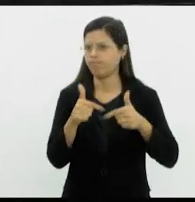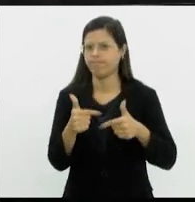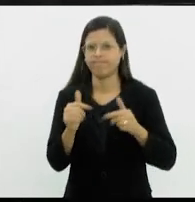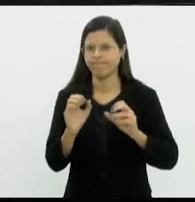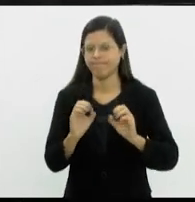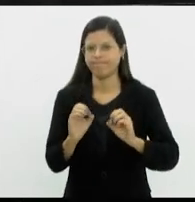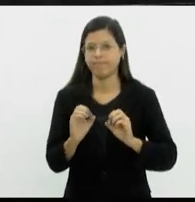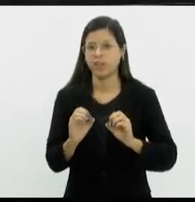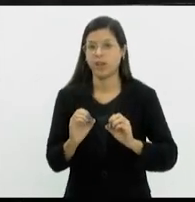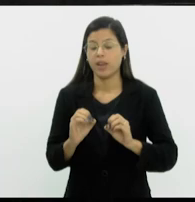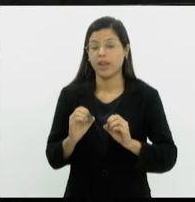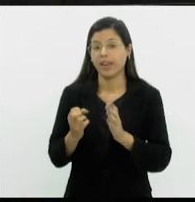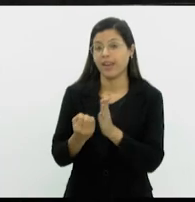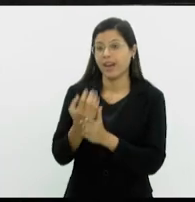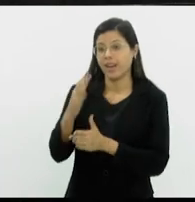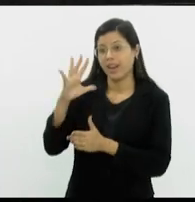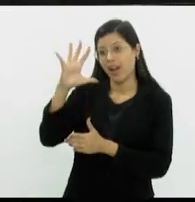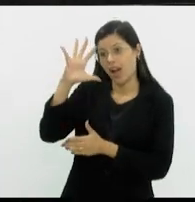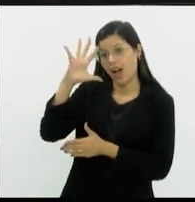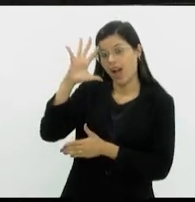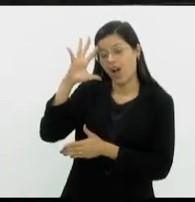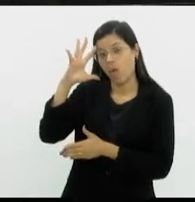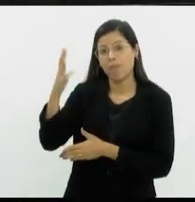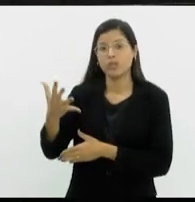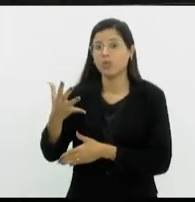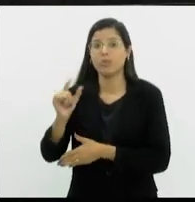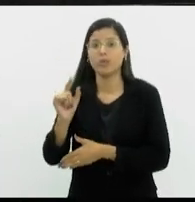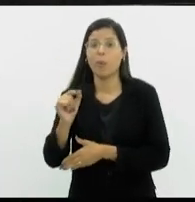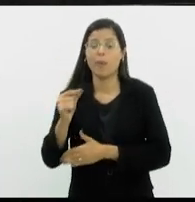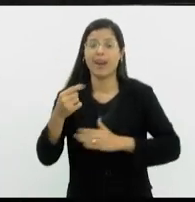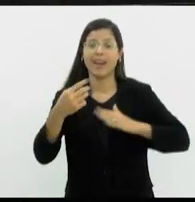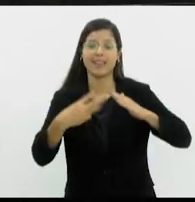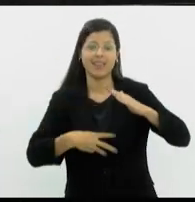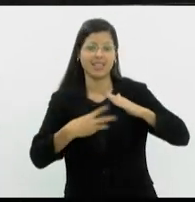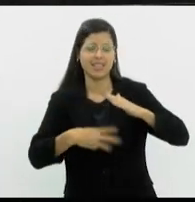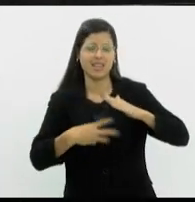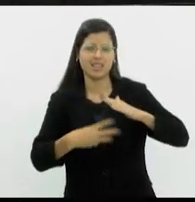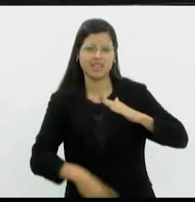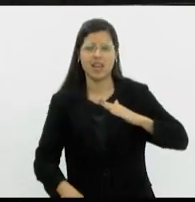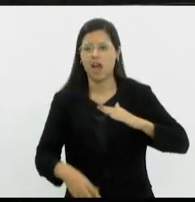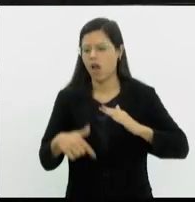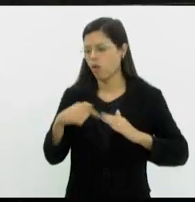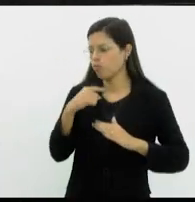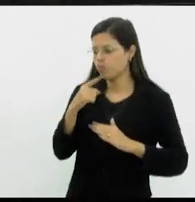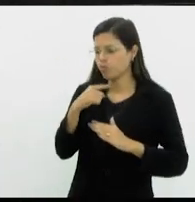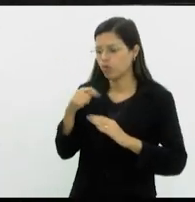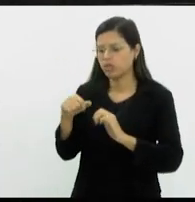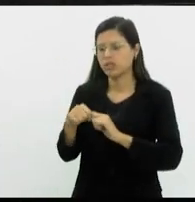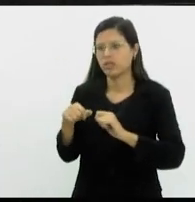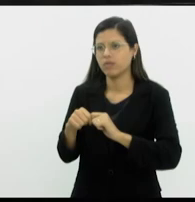uma solução que é terceirizar. Ah, isso eu não consigo fazer, mas a rede